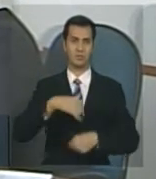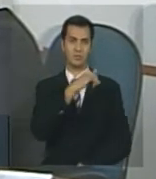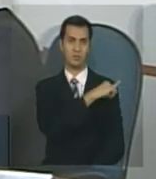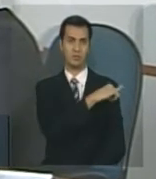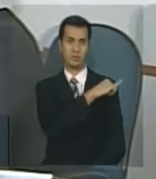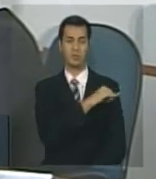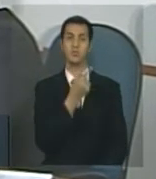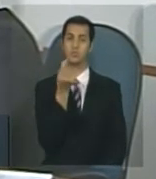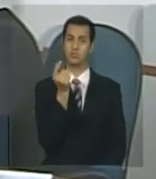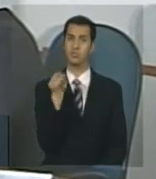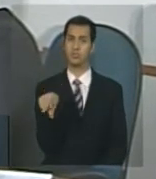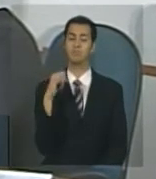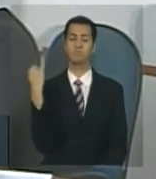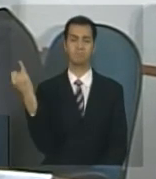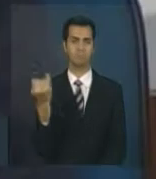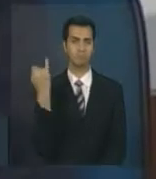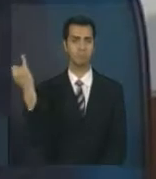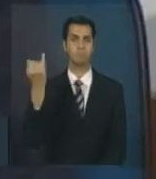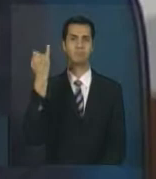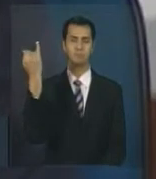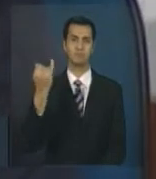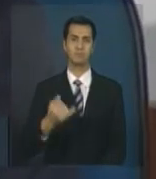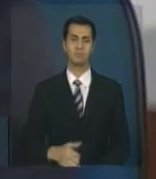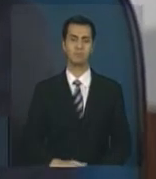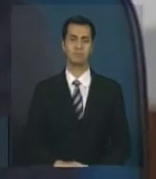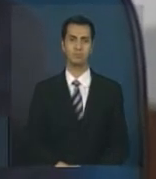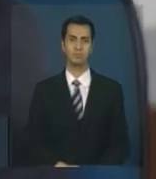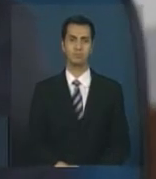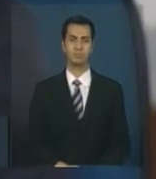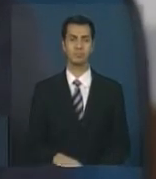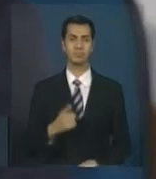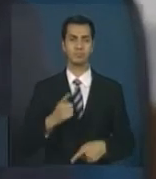importante, muito forte, porque